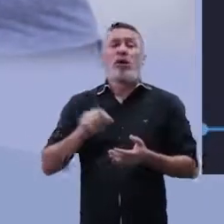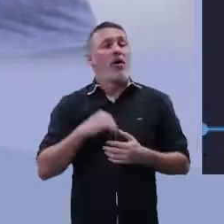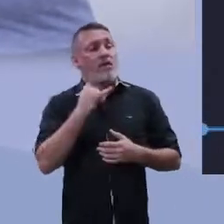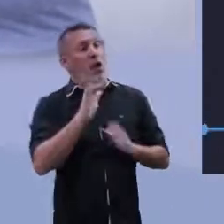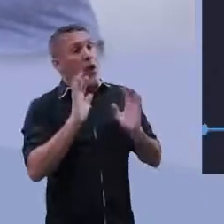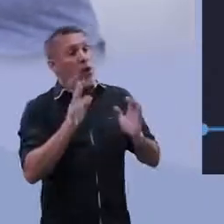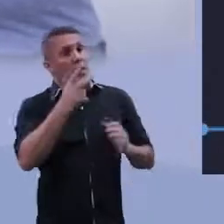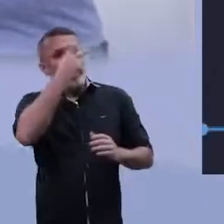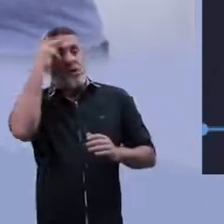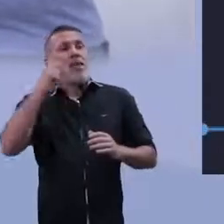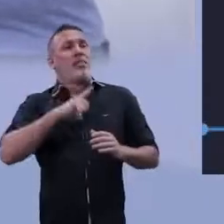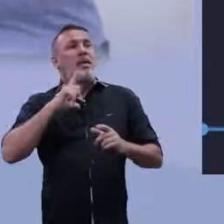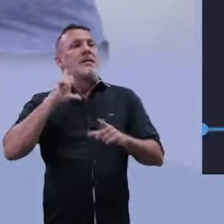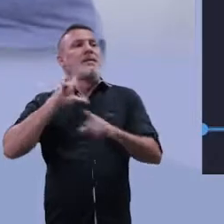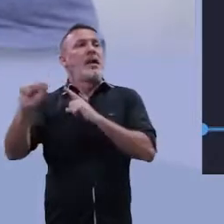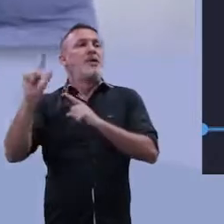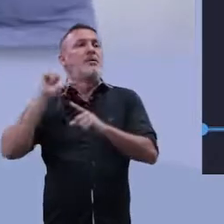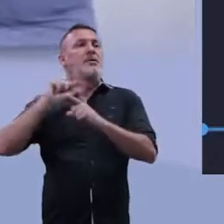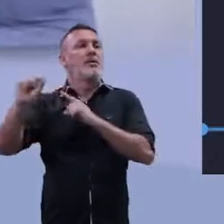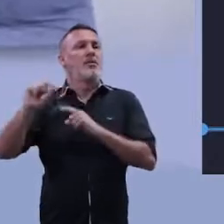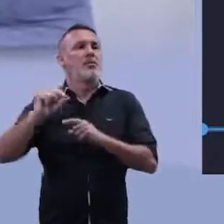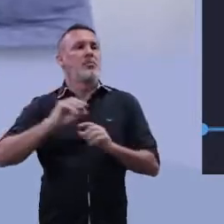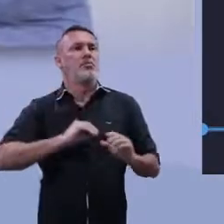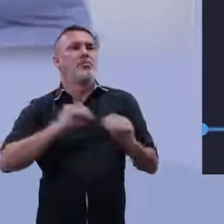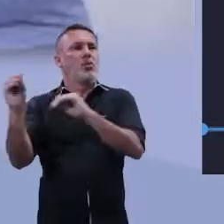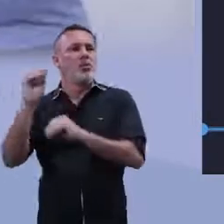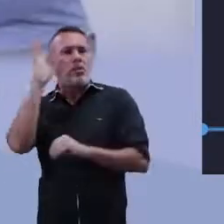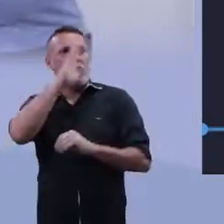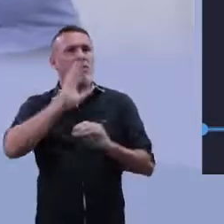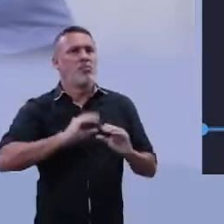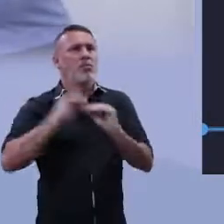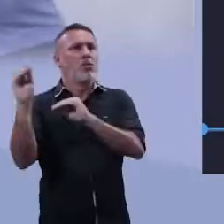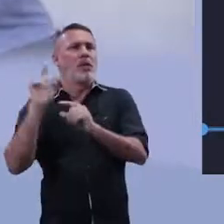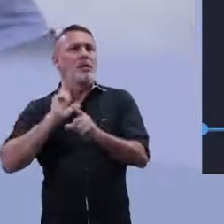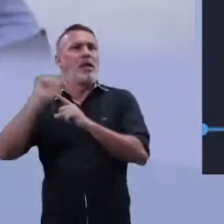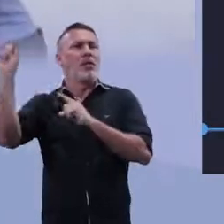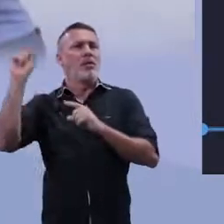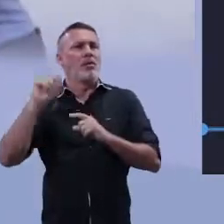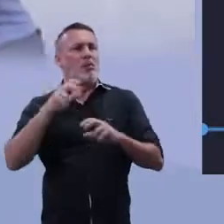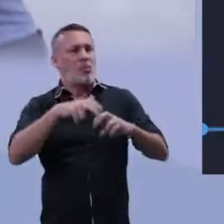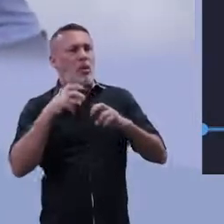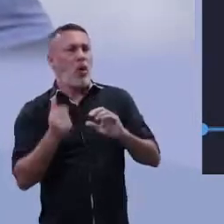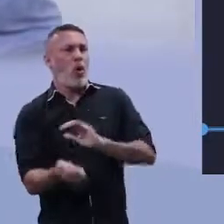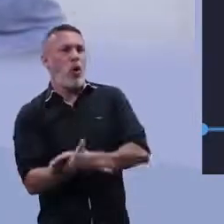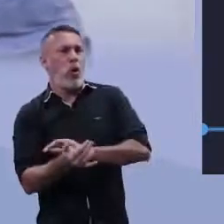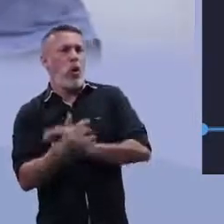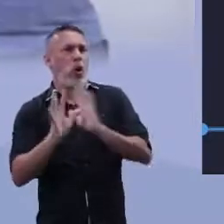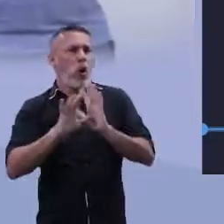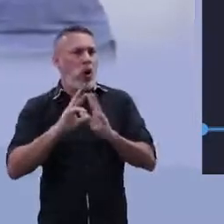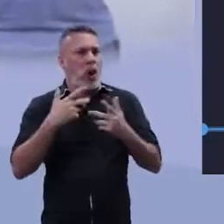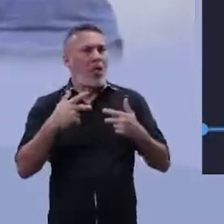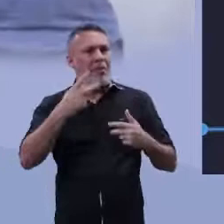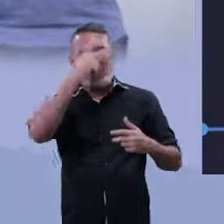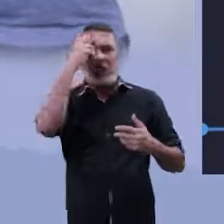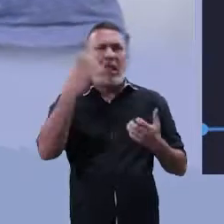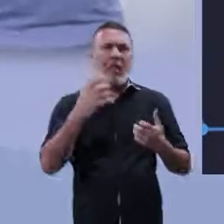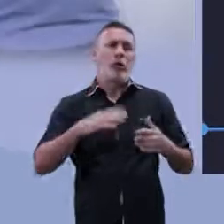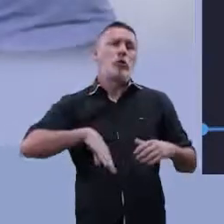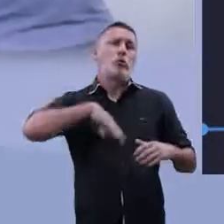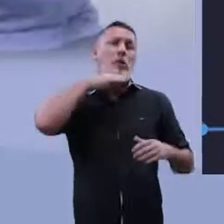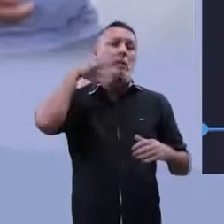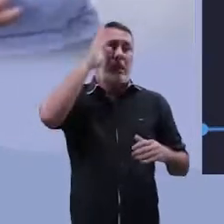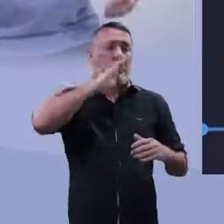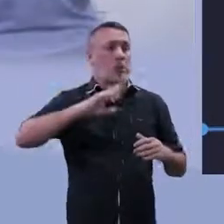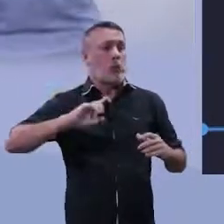escreveu lá? Eu escrevi que as pessoas estão saindo do Brasil por conta da corrupção. Todo mundo quer um